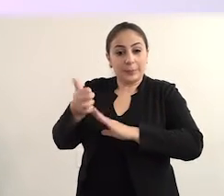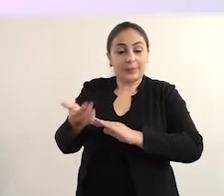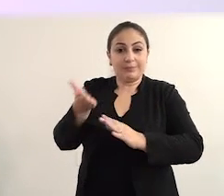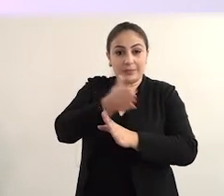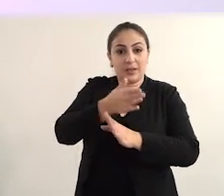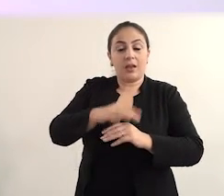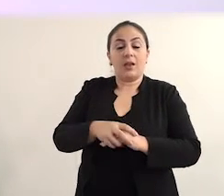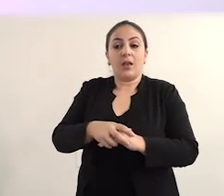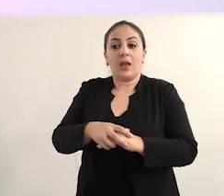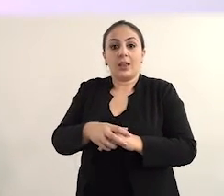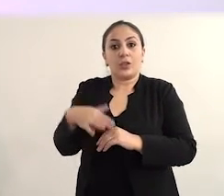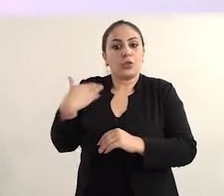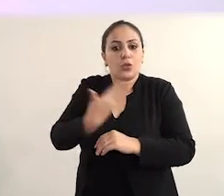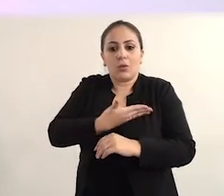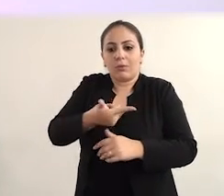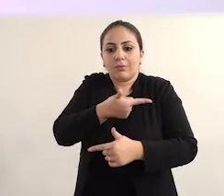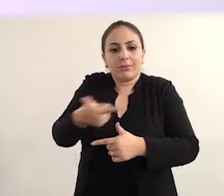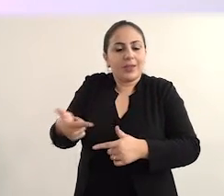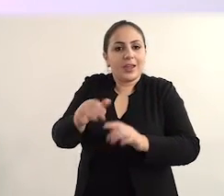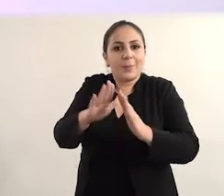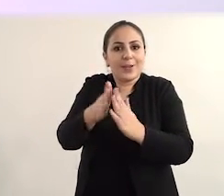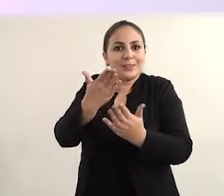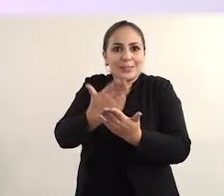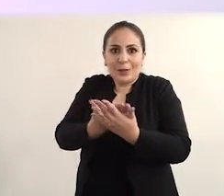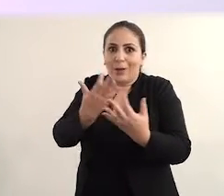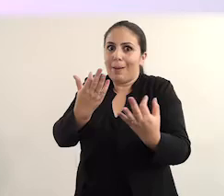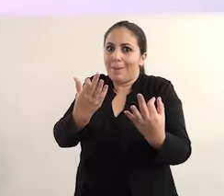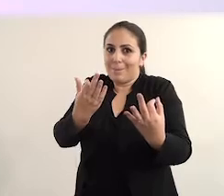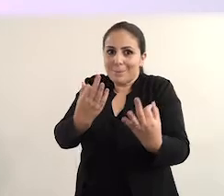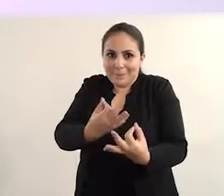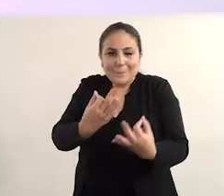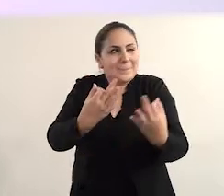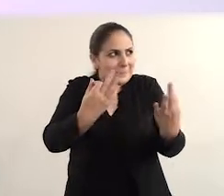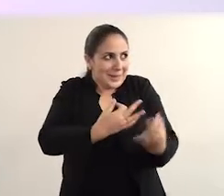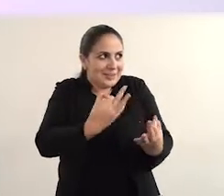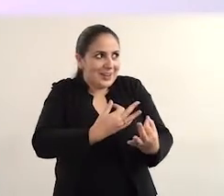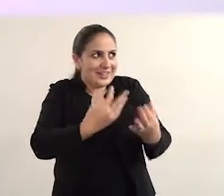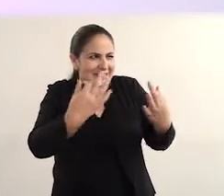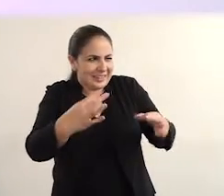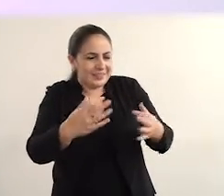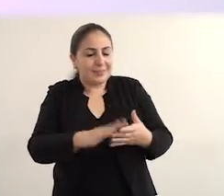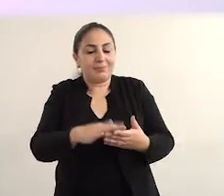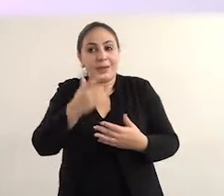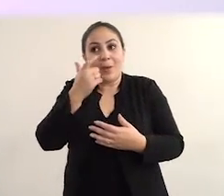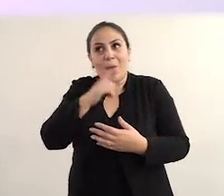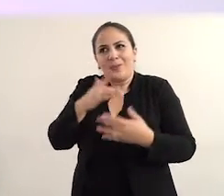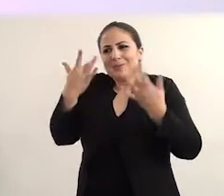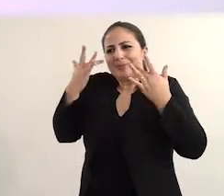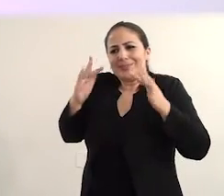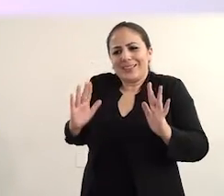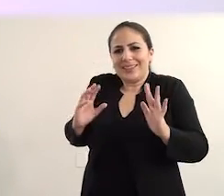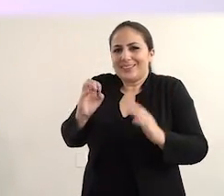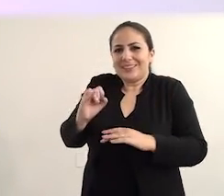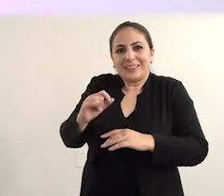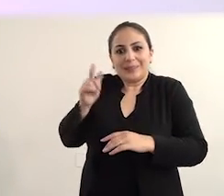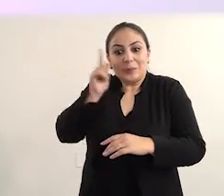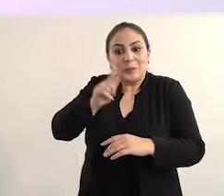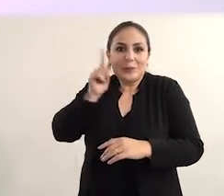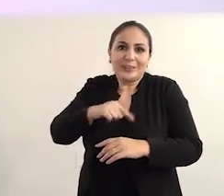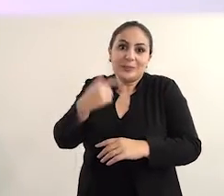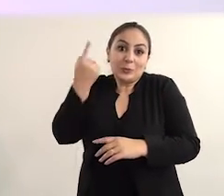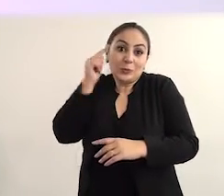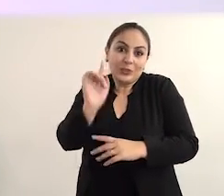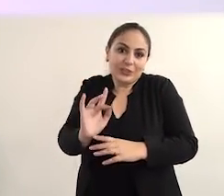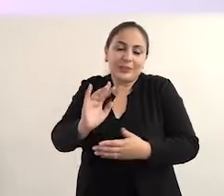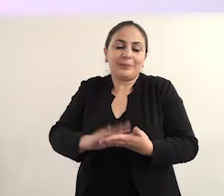não tem, assim, uma escola... Perfeita. Né? Exato. Ideal. Nem sei se aí, né, por um tempo aí a gente